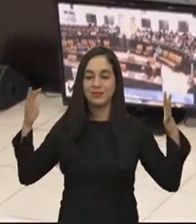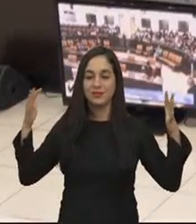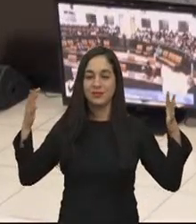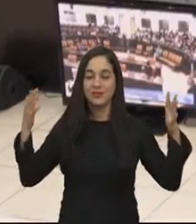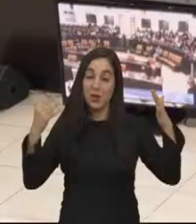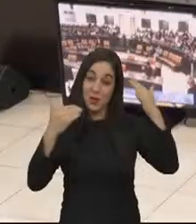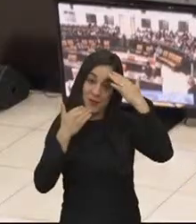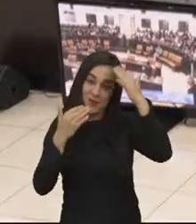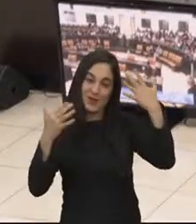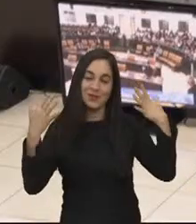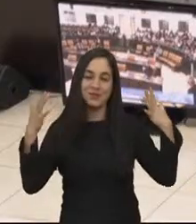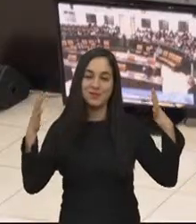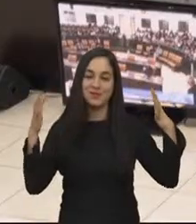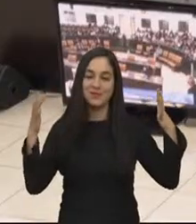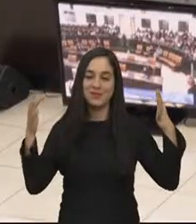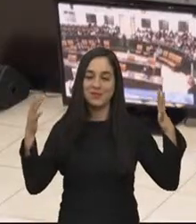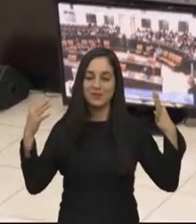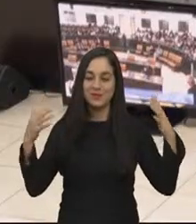Obrigada.